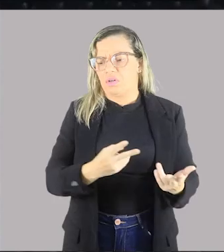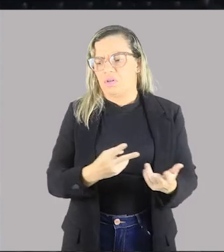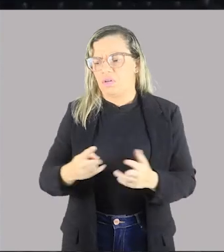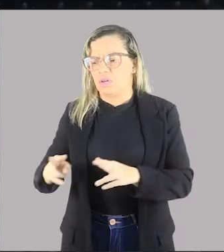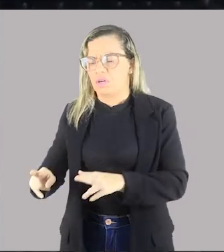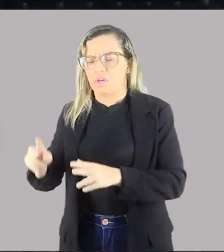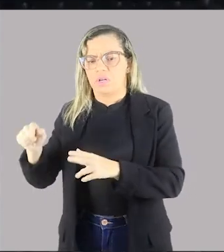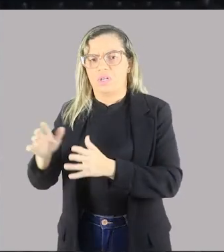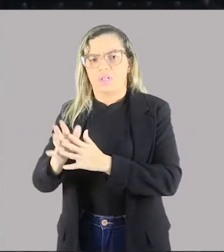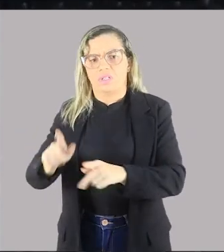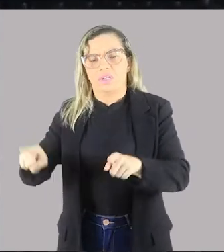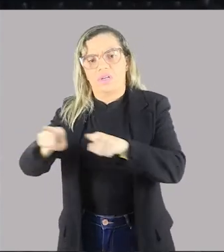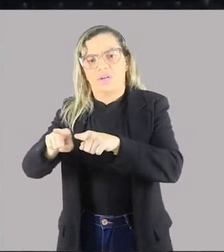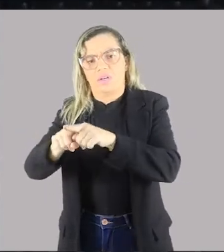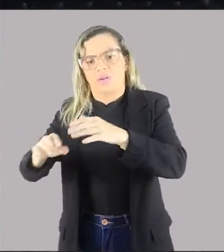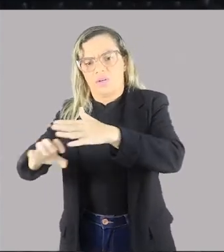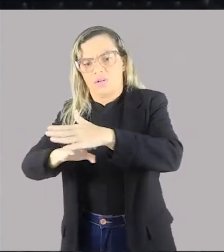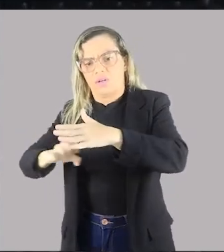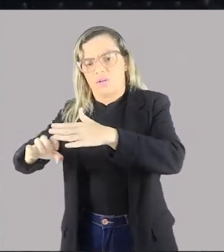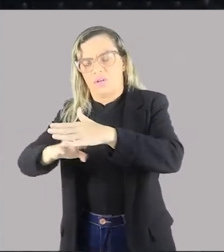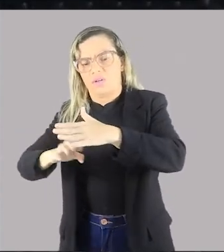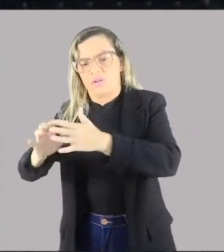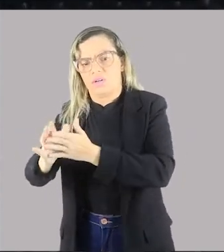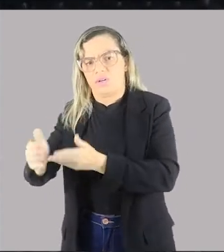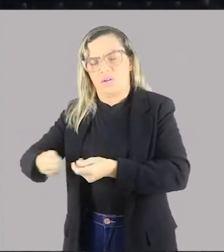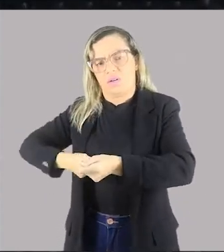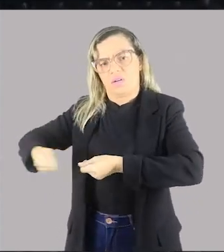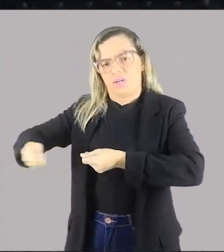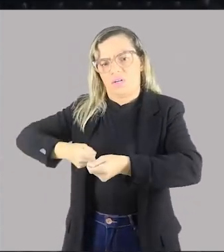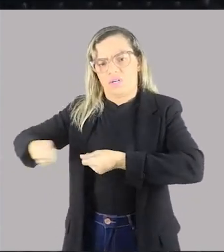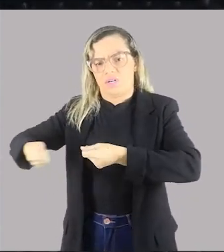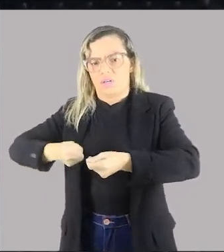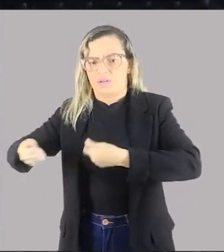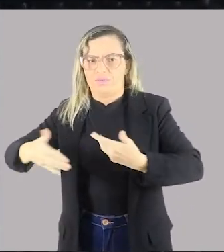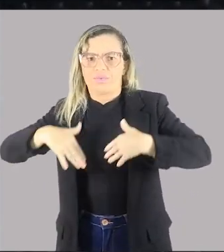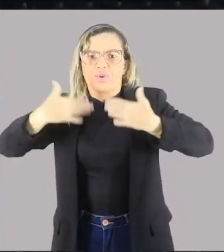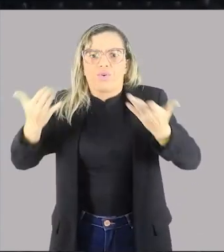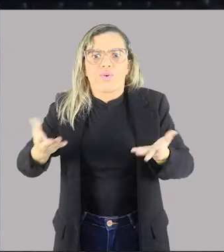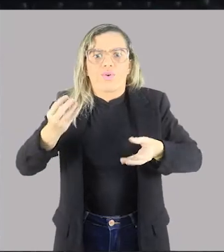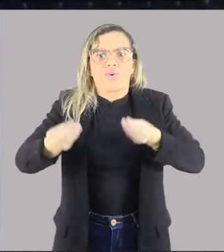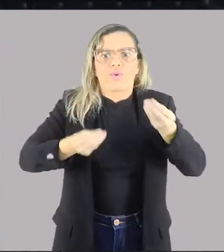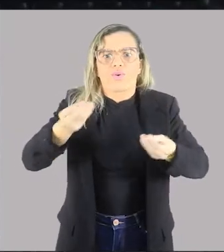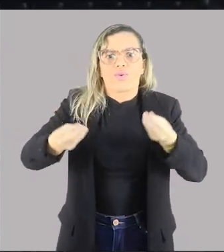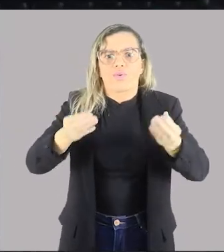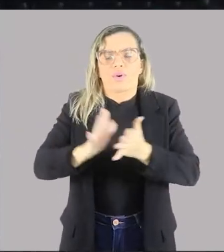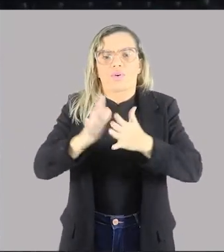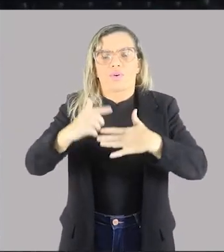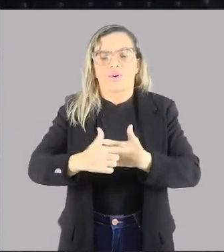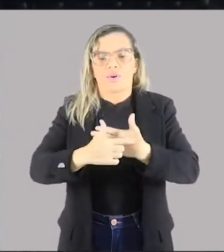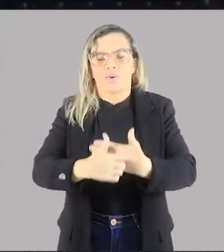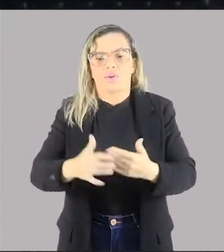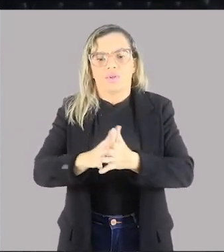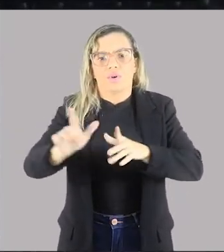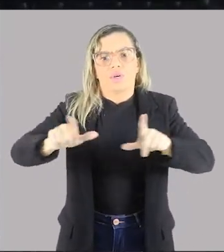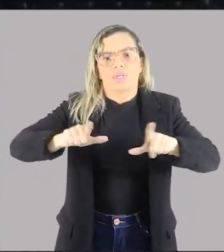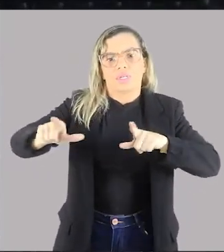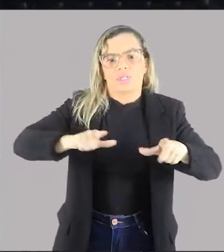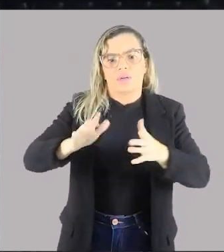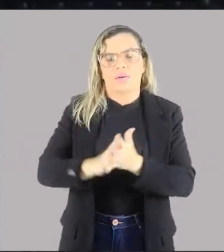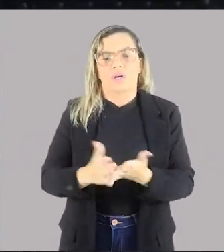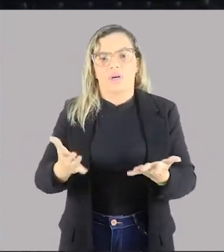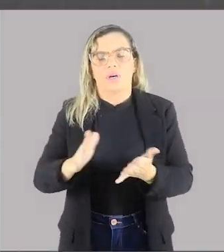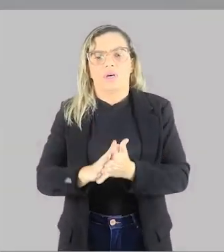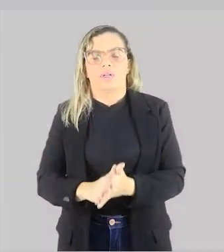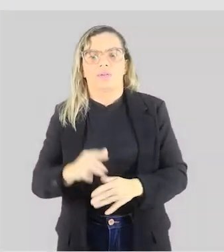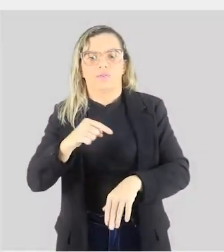uma empresa, gerir uma sociedade. Tornam-se incompatíveis essas funções, perfeito? Também